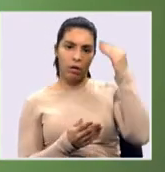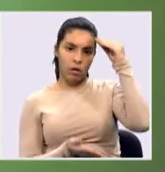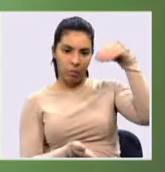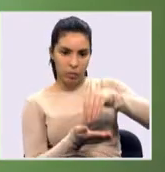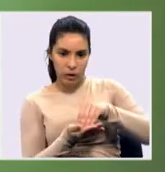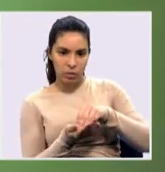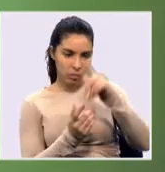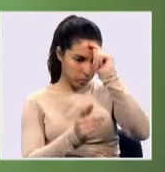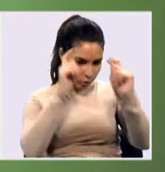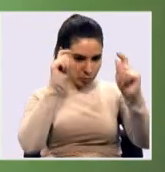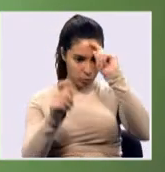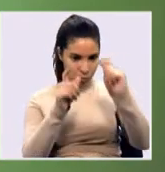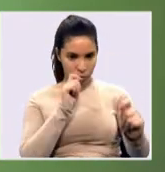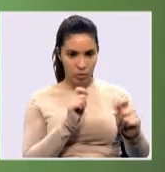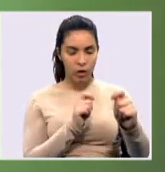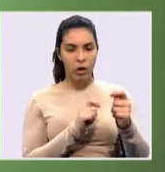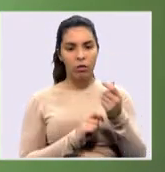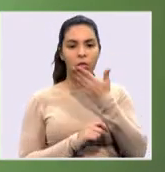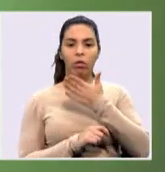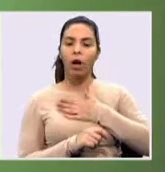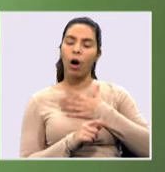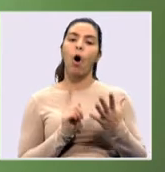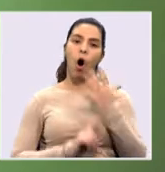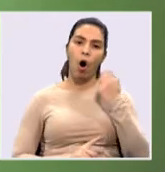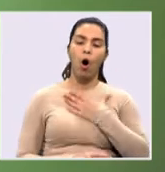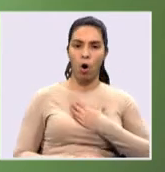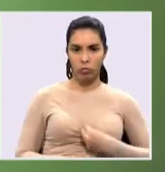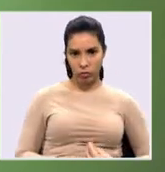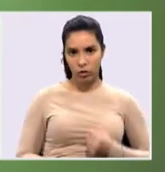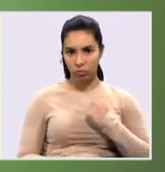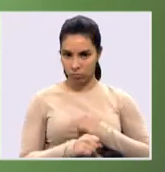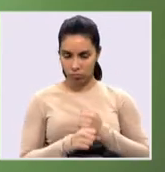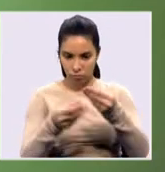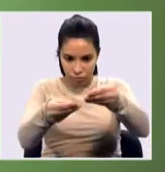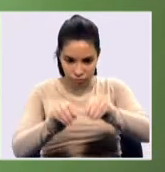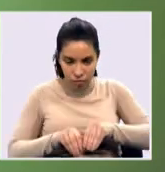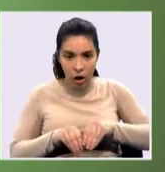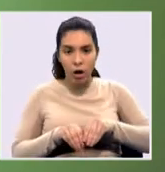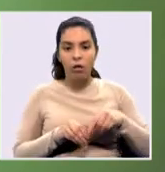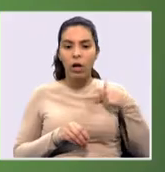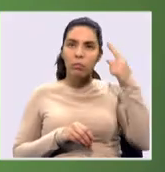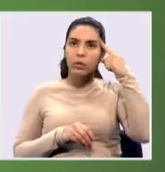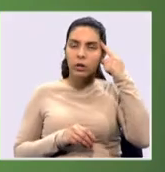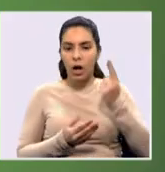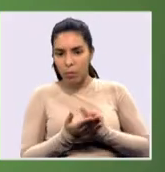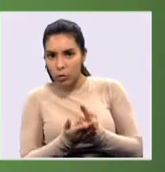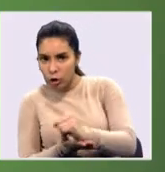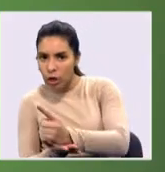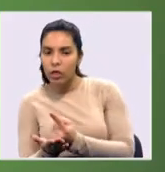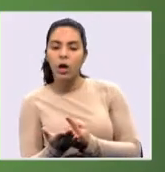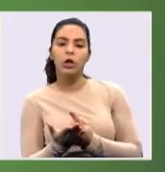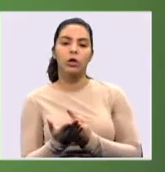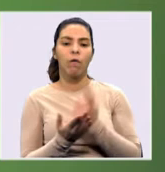nossa criatividade, mais pela nossa cabeça e ao mesmo tempo é que nos dá mais gosto a trabalhar. Que é fazer a estratégia, pensar